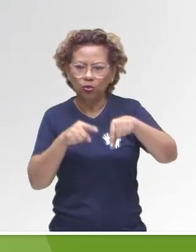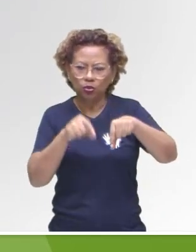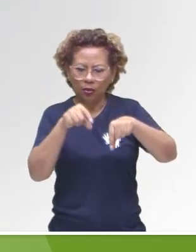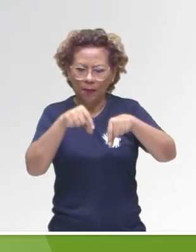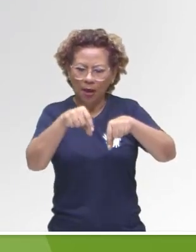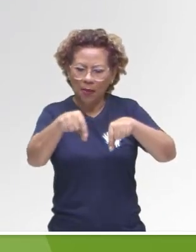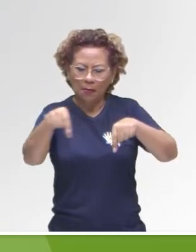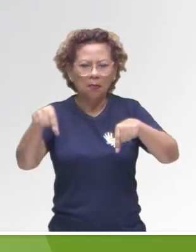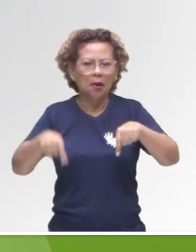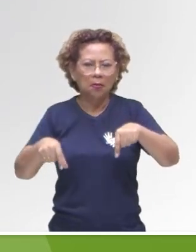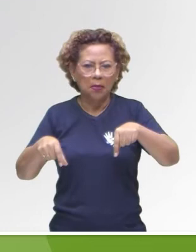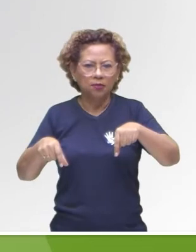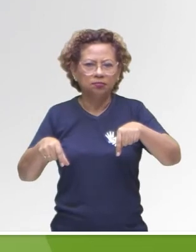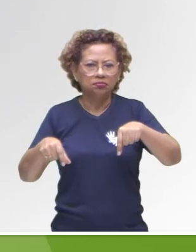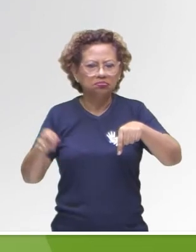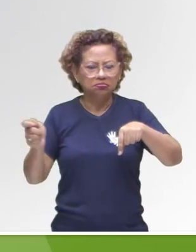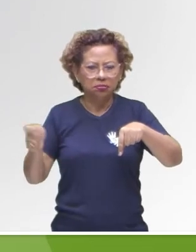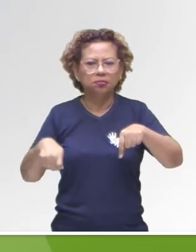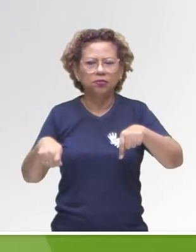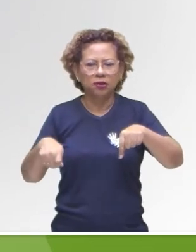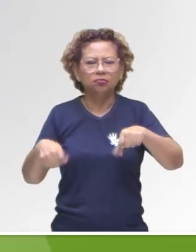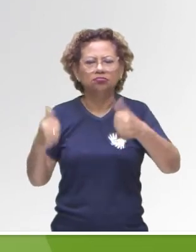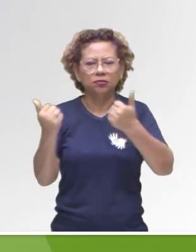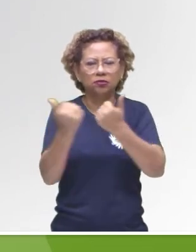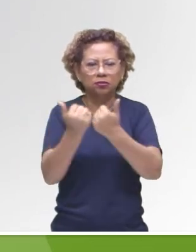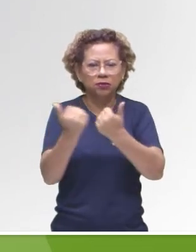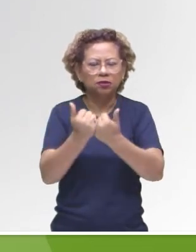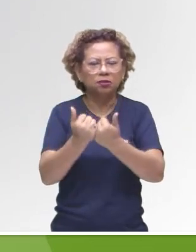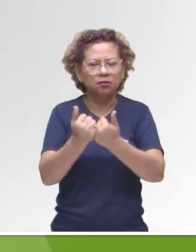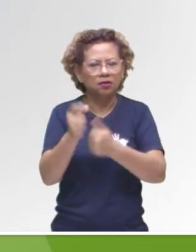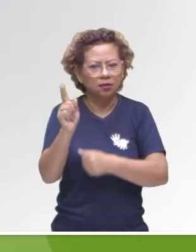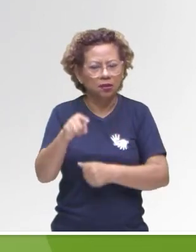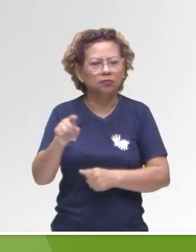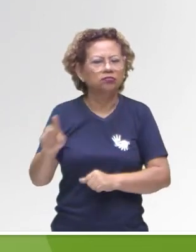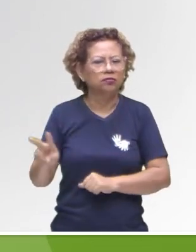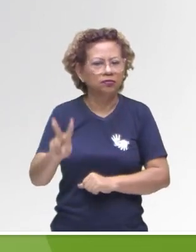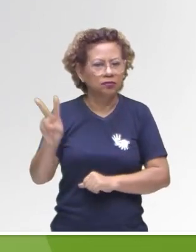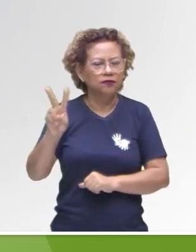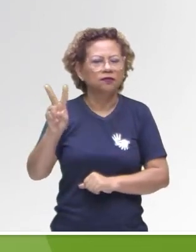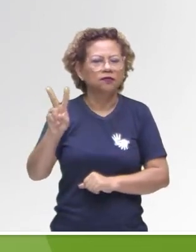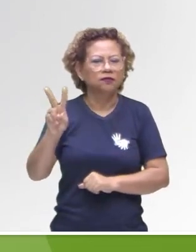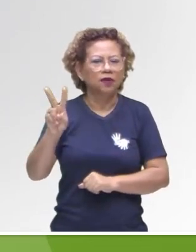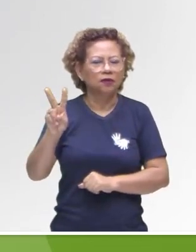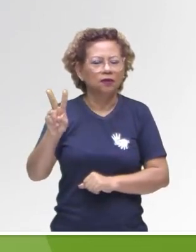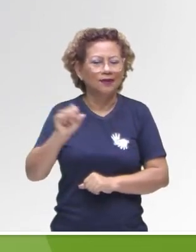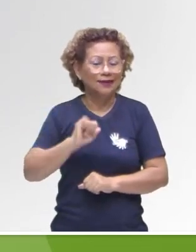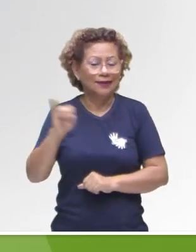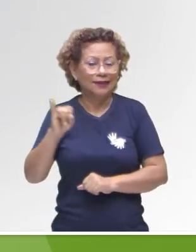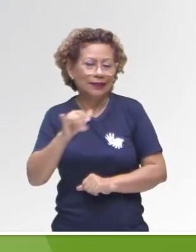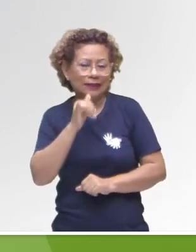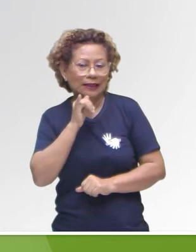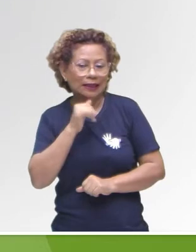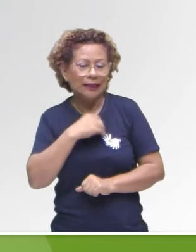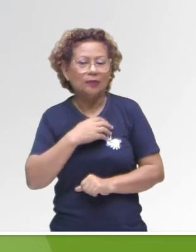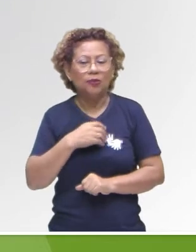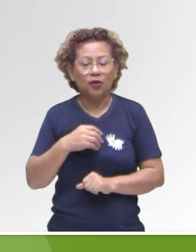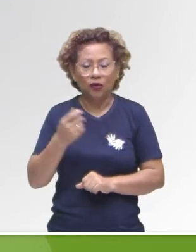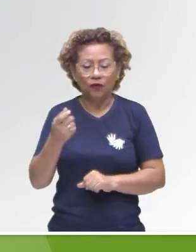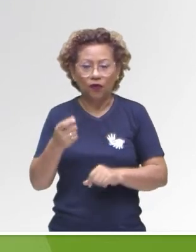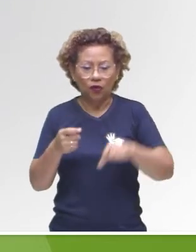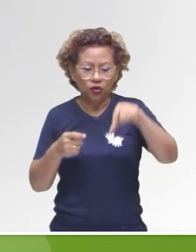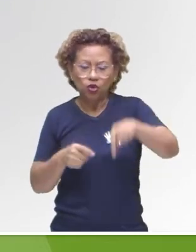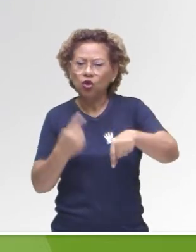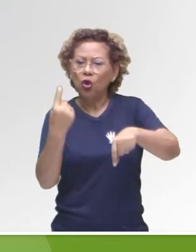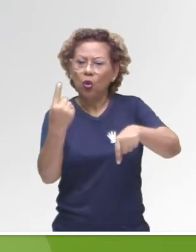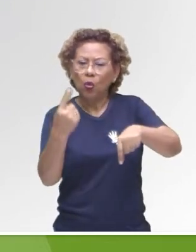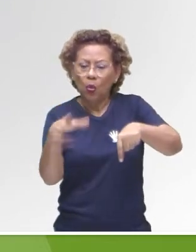A capacitância equivalente é aquele valor de capacitância que, se eu colocar um capacitor só com